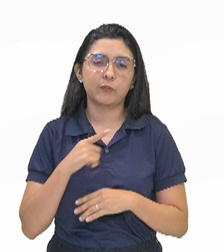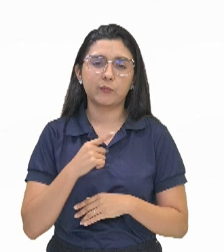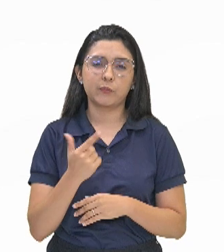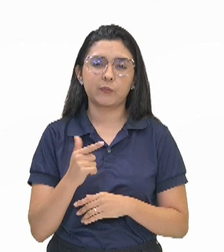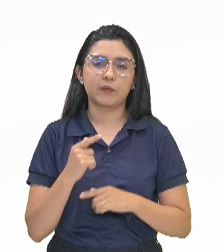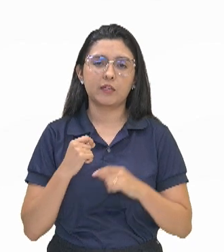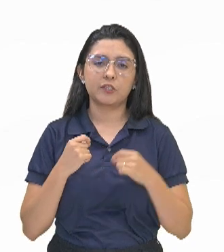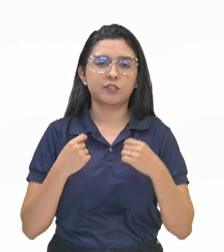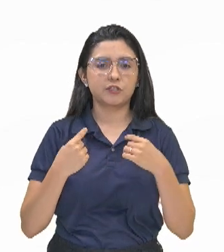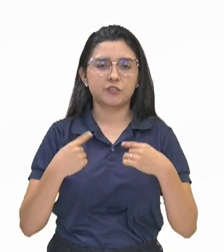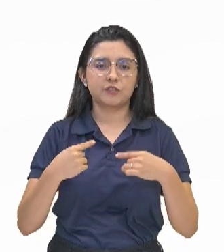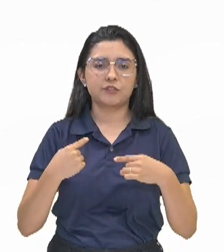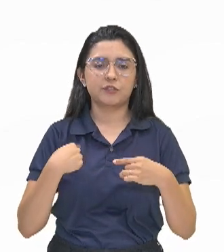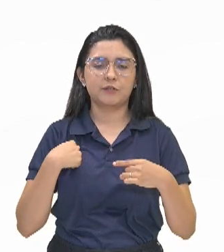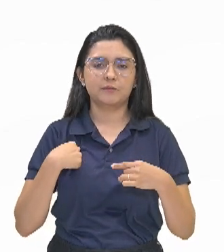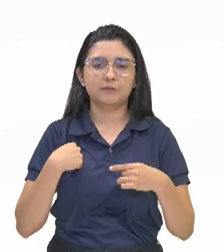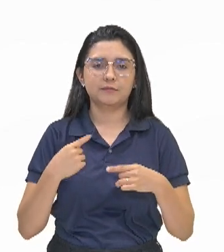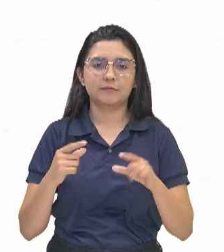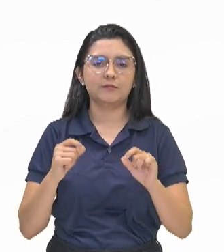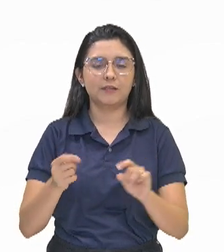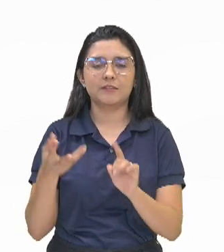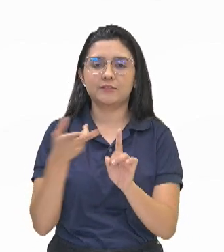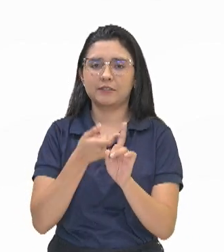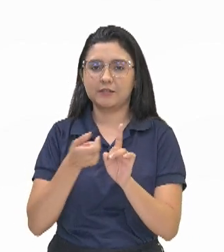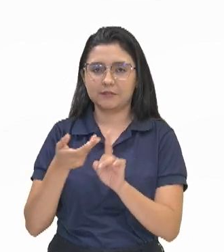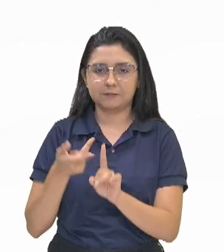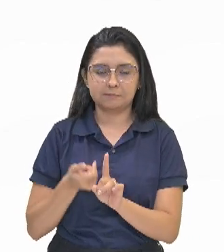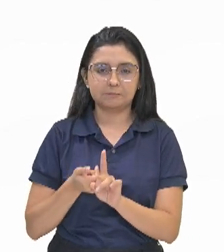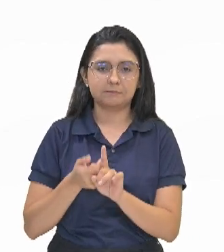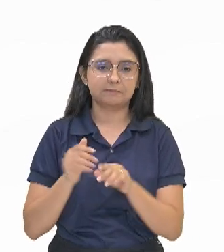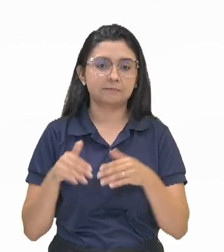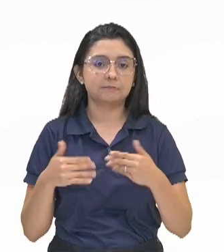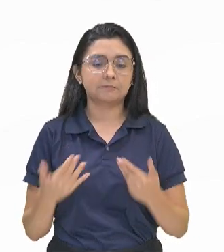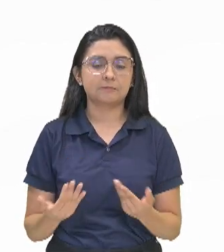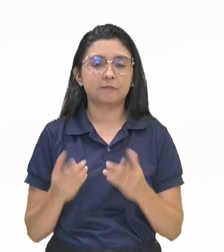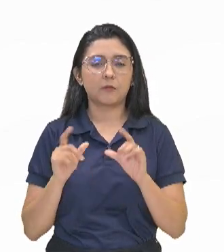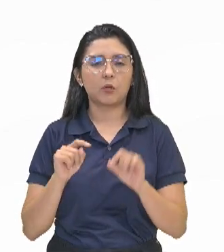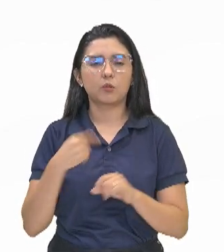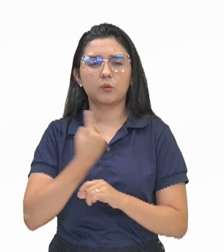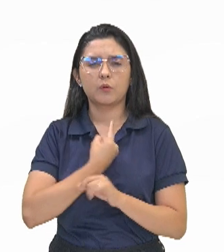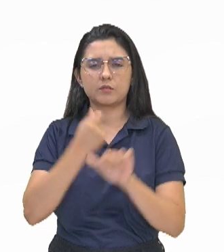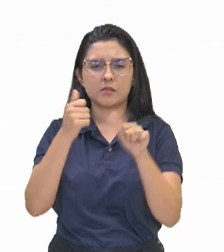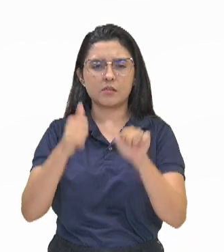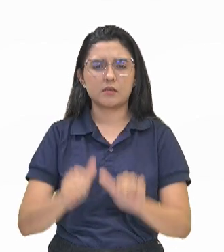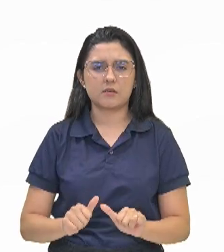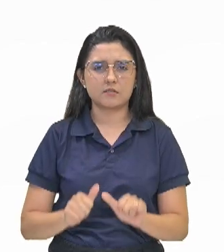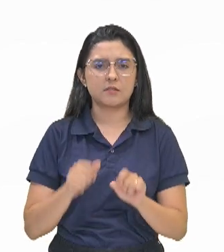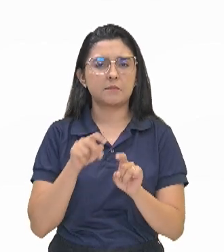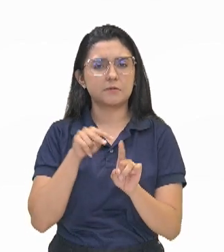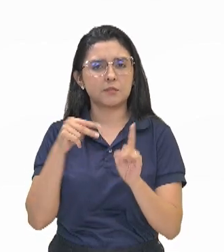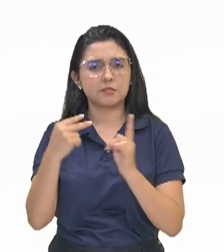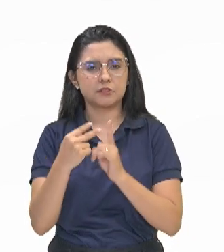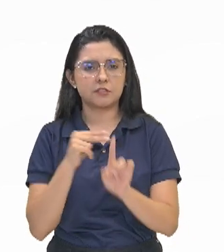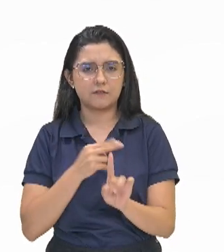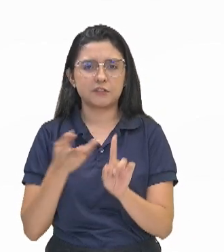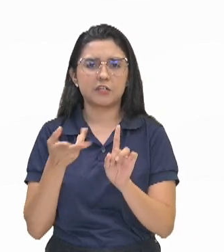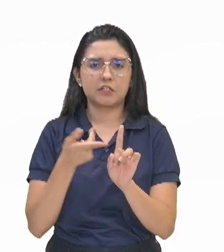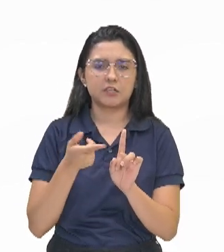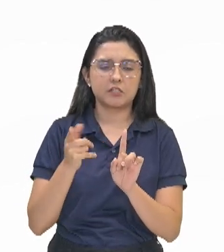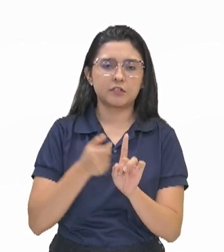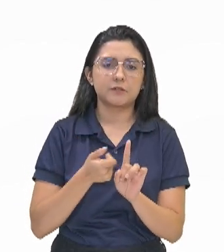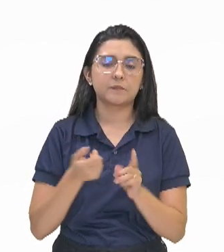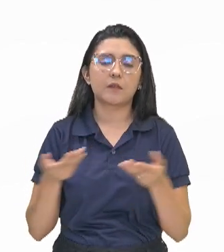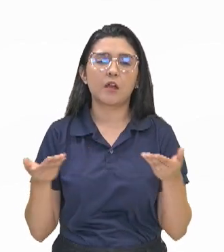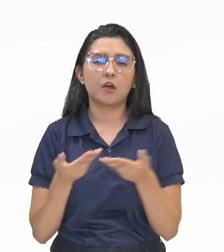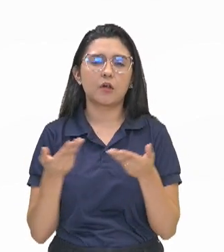que é a dialética. Para a gente visualizar melhor essa perspectiva dialética, vamos falar aqui uma